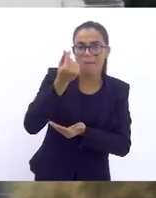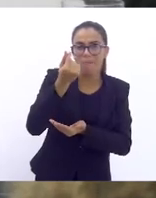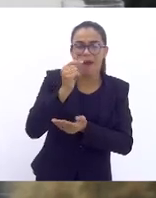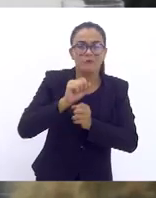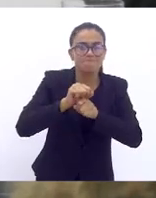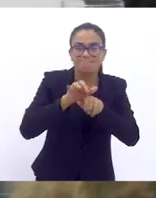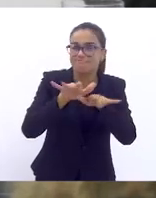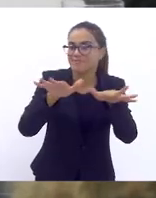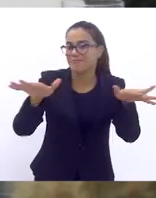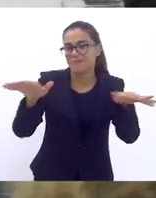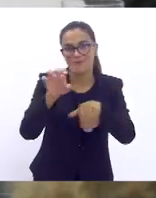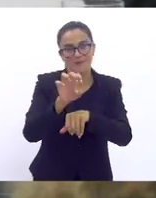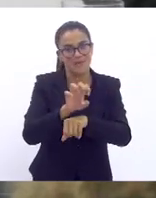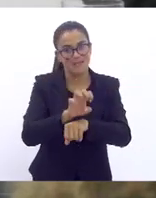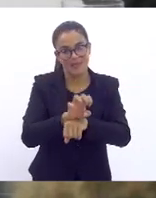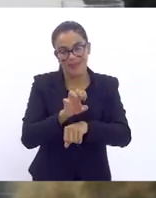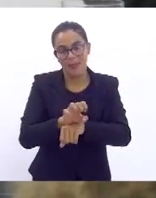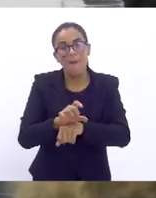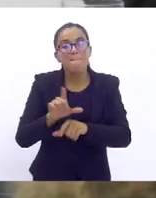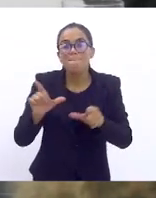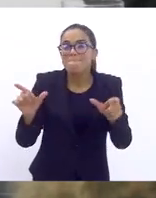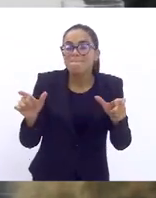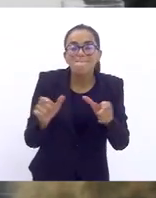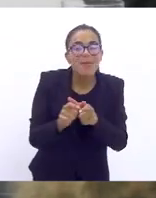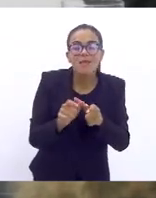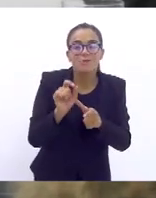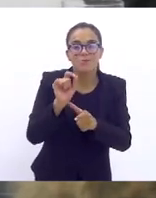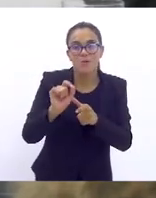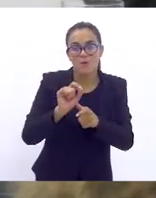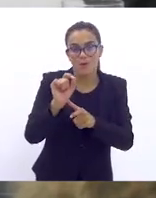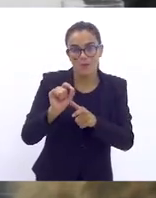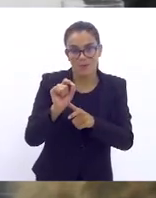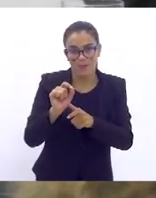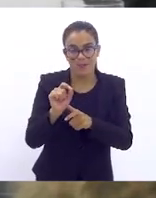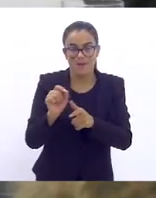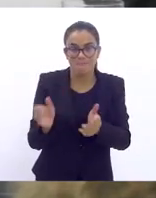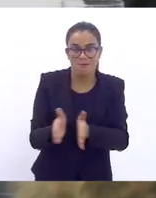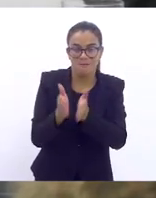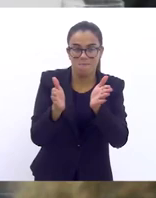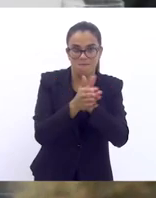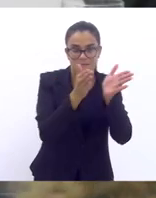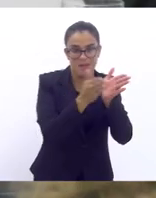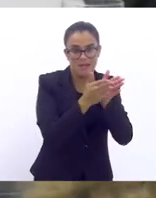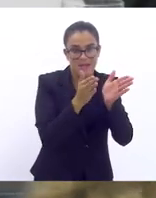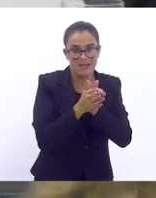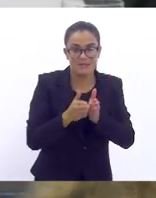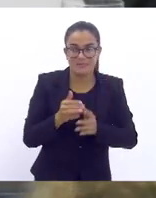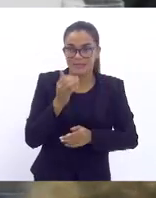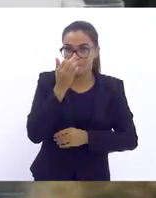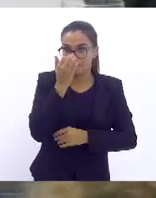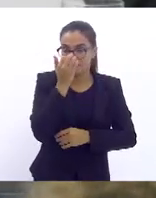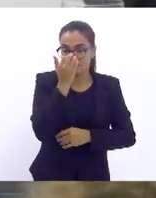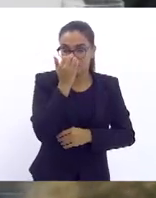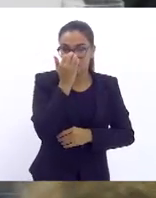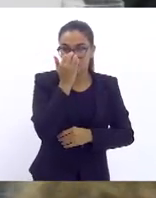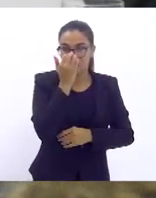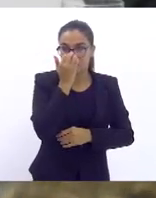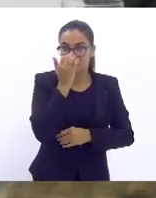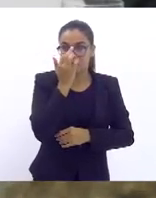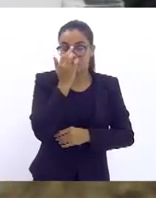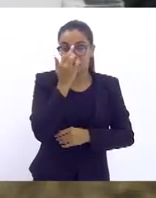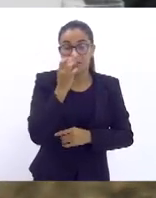e aí você tem menos concentração em grande metrópoles né como no caso do Rio de Janeiro